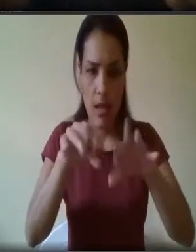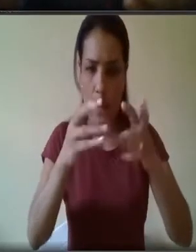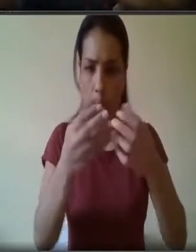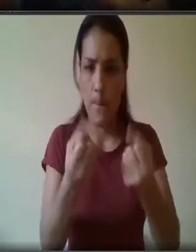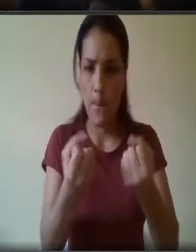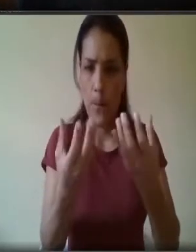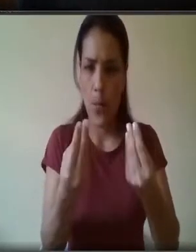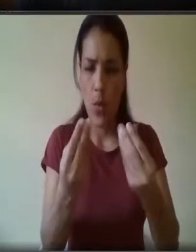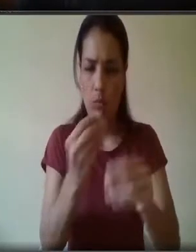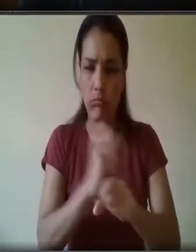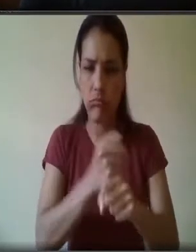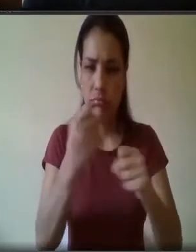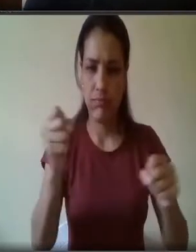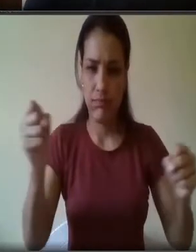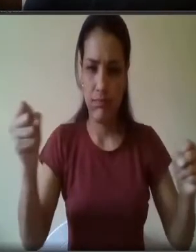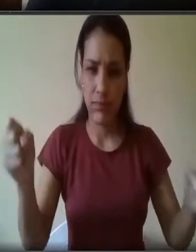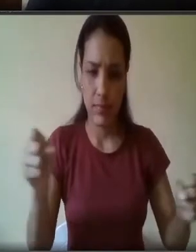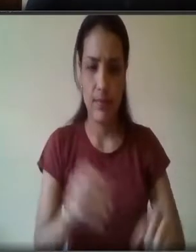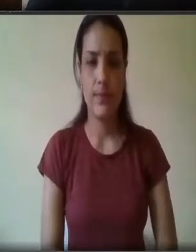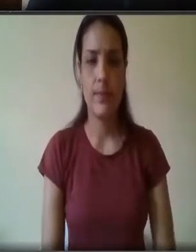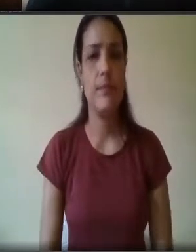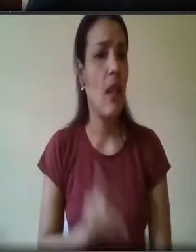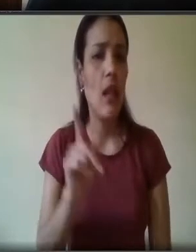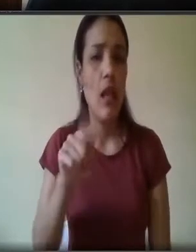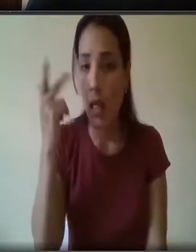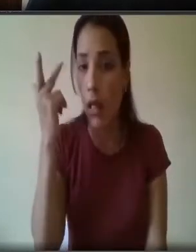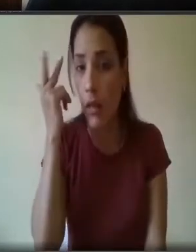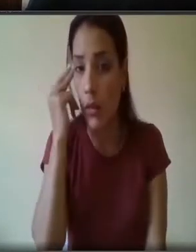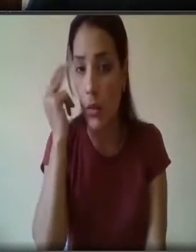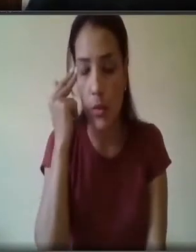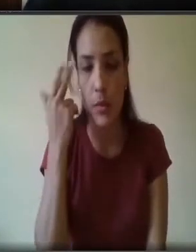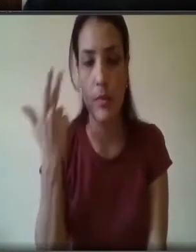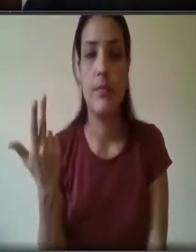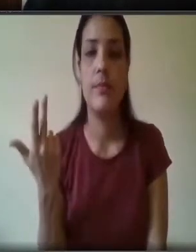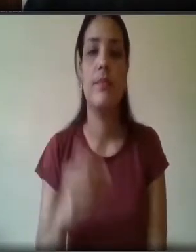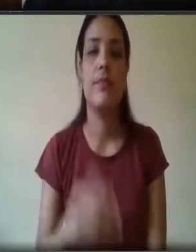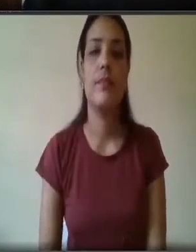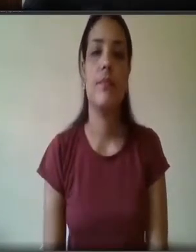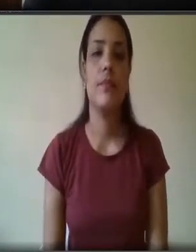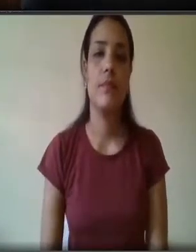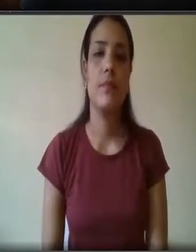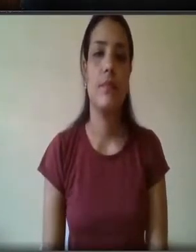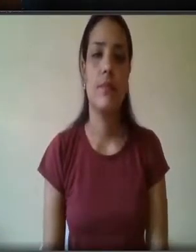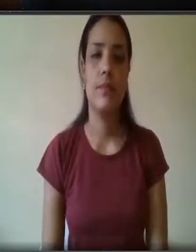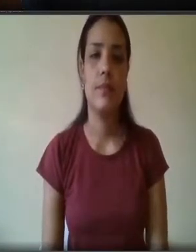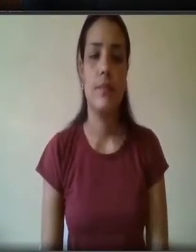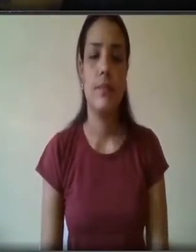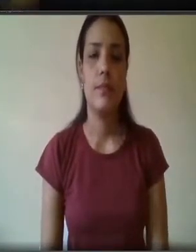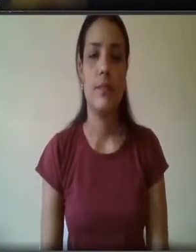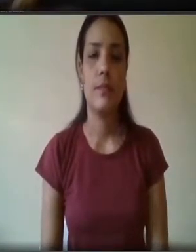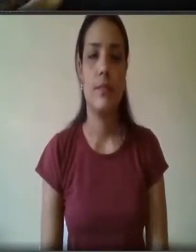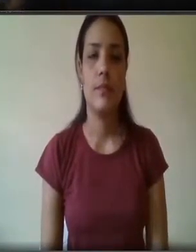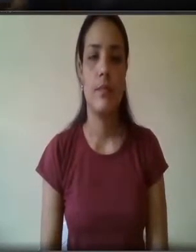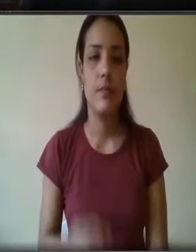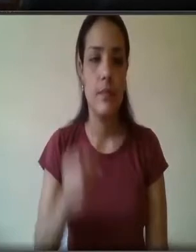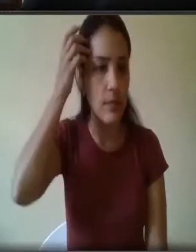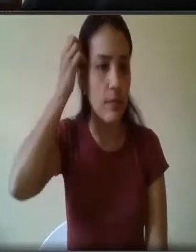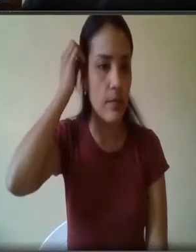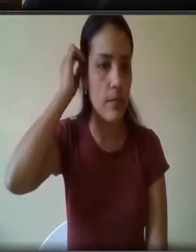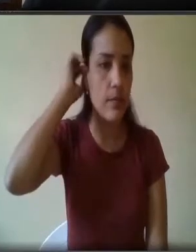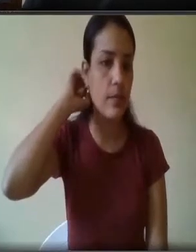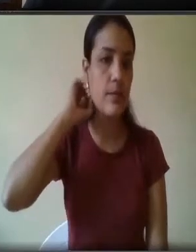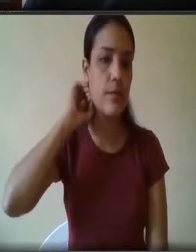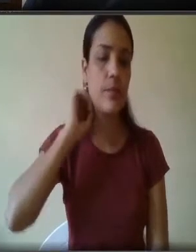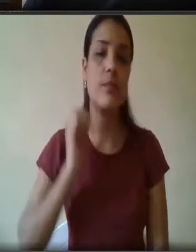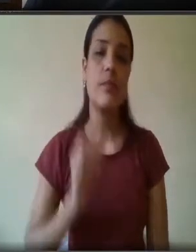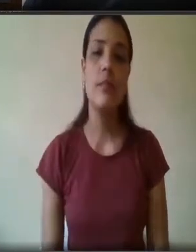comum nessas áreas aqui, ó, áridas e semiáridas. Então, intemperismo físico,